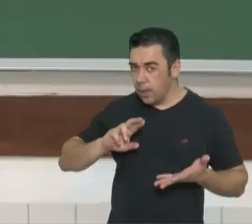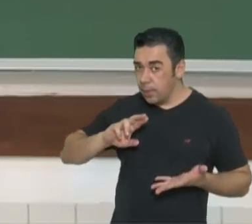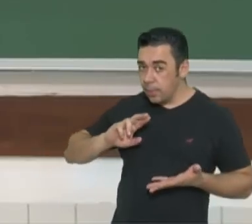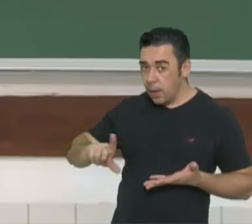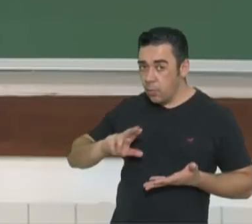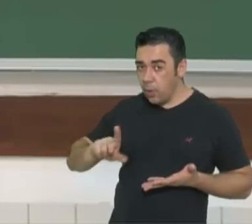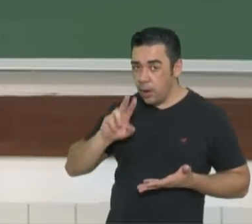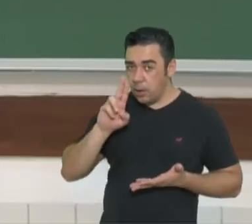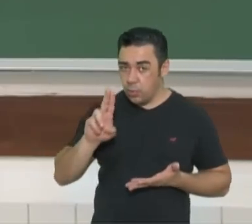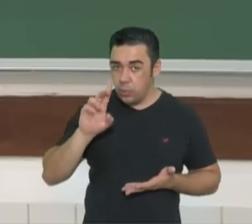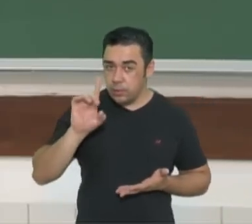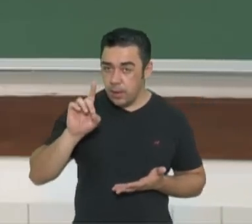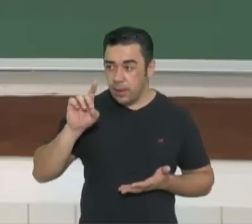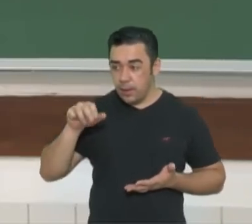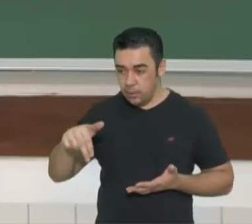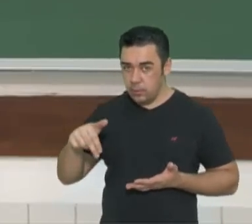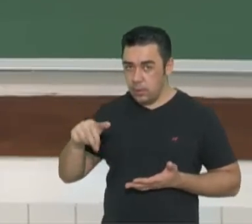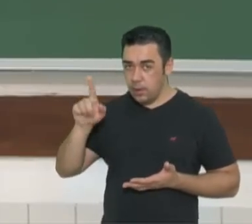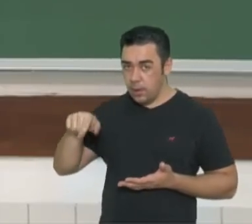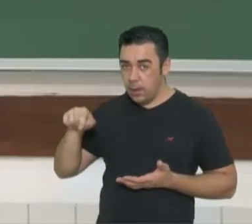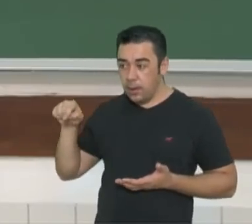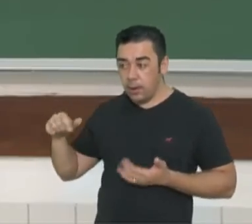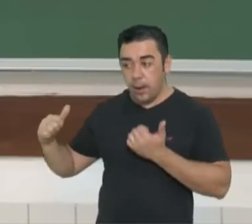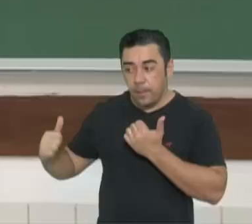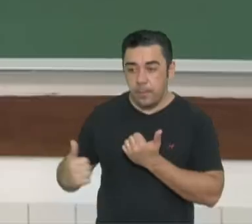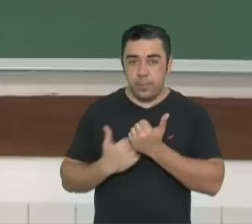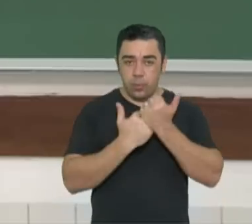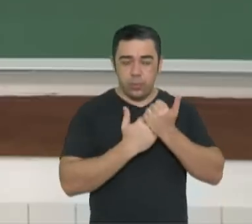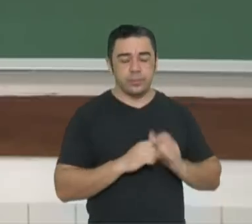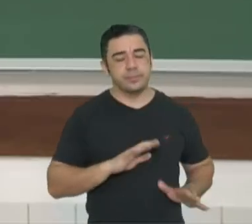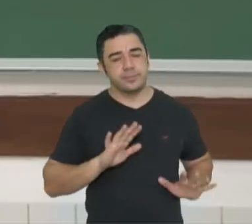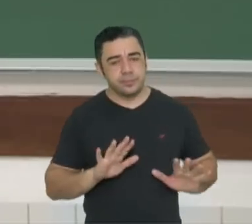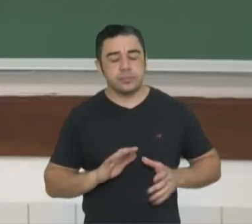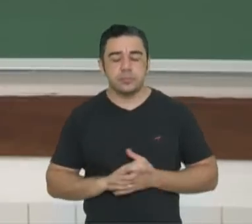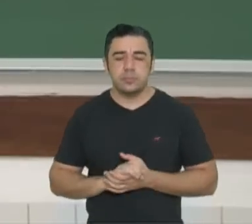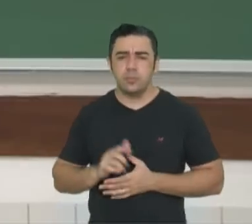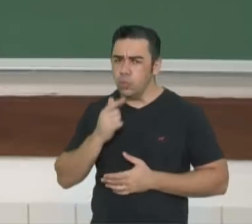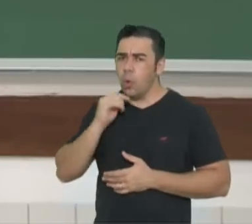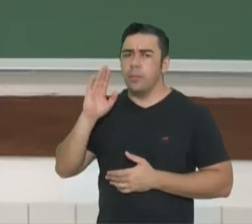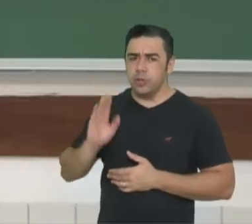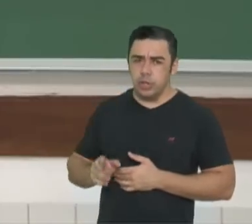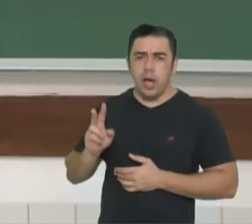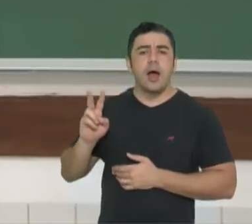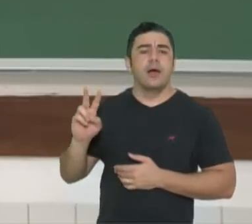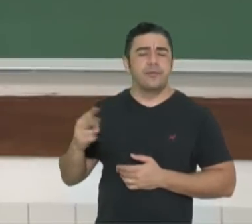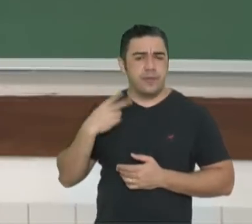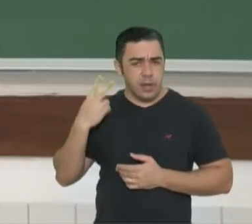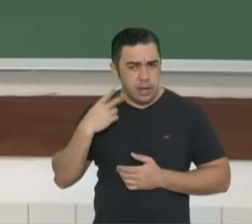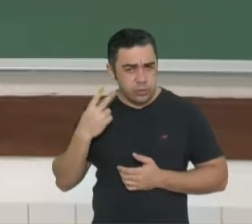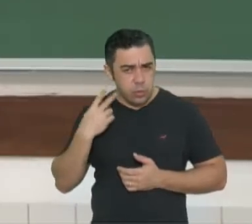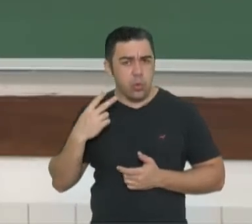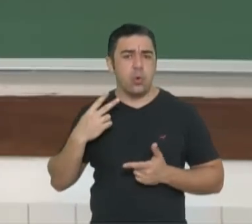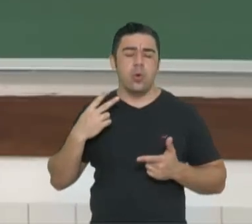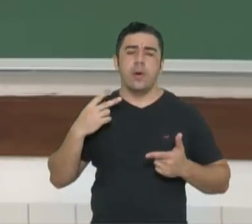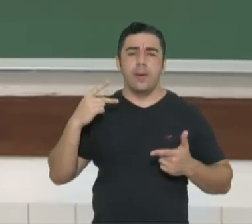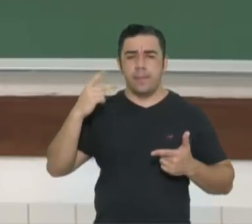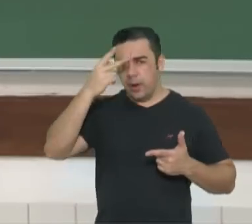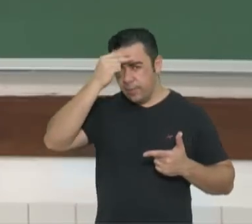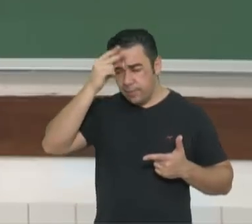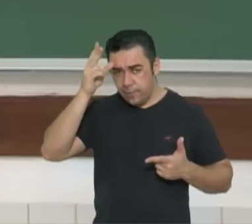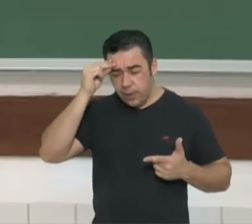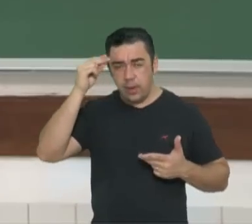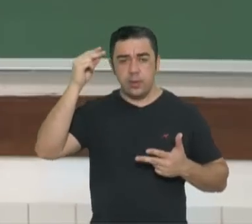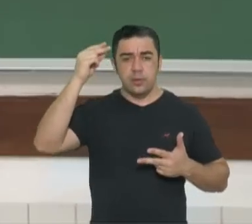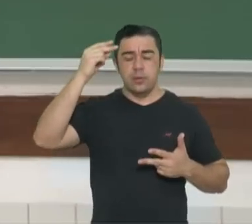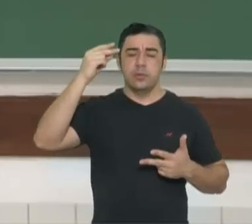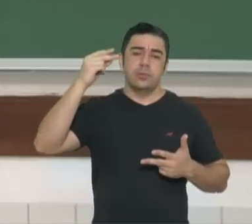ele foi apoiado pela UDN. O Jânio Quadros já tinha sido vereador na cidade de São Paulo, prefeito de São Paulo, governador de São